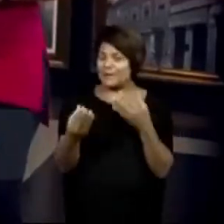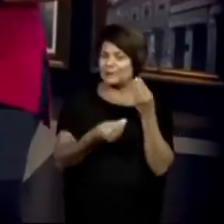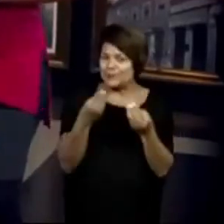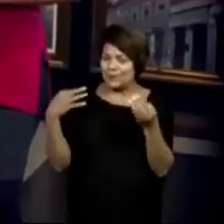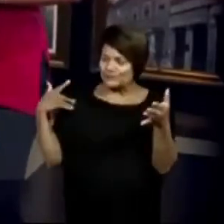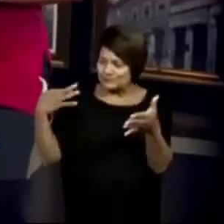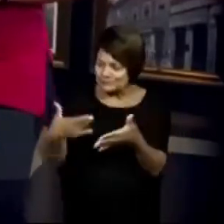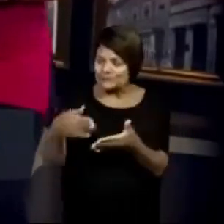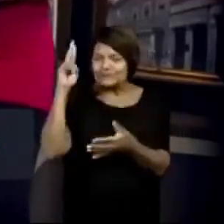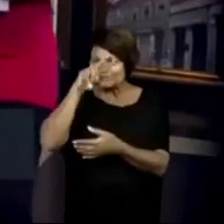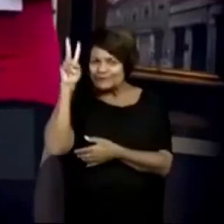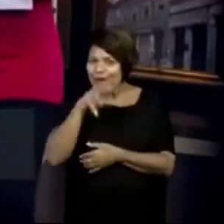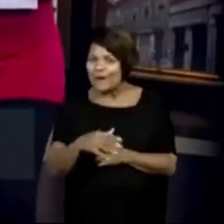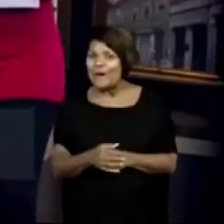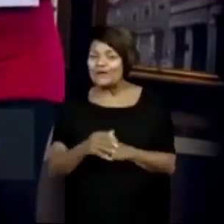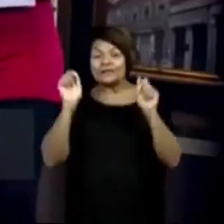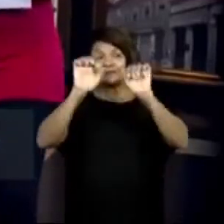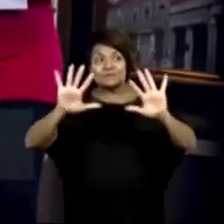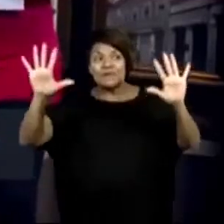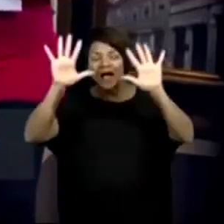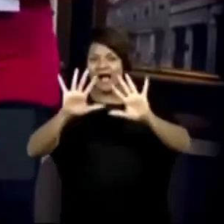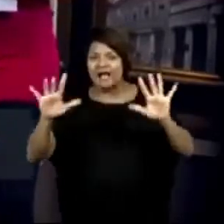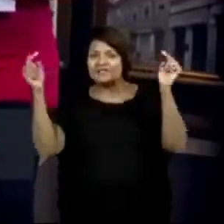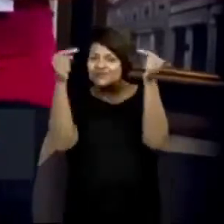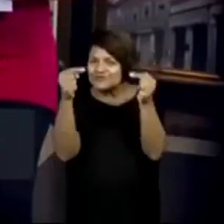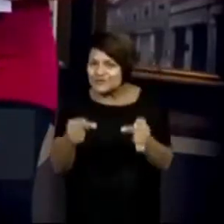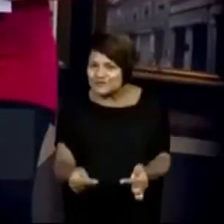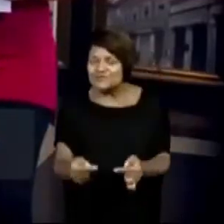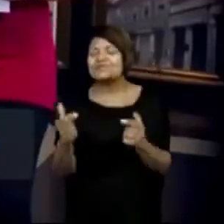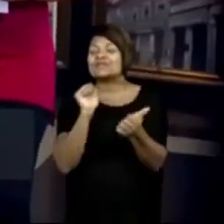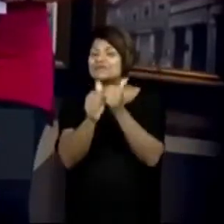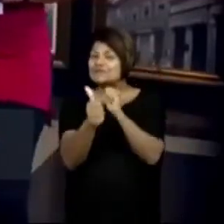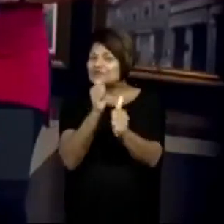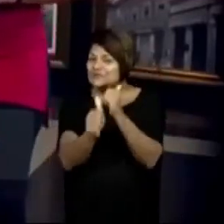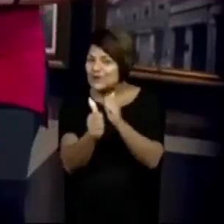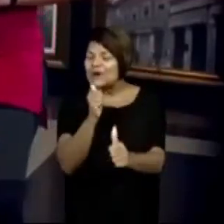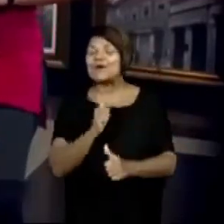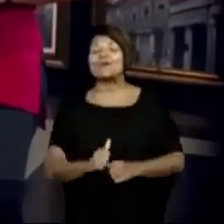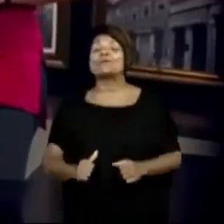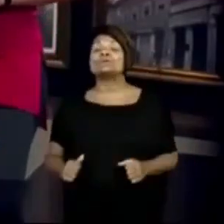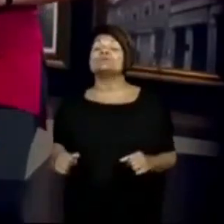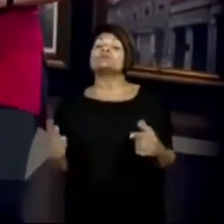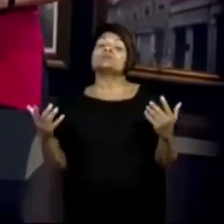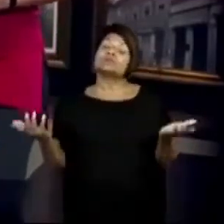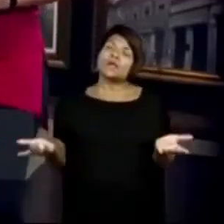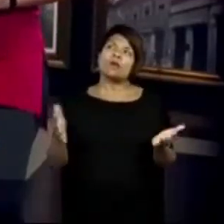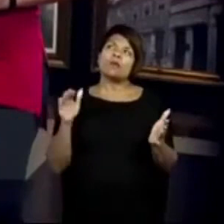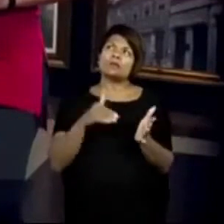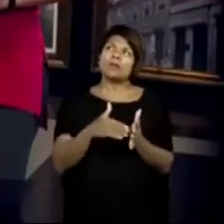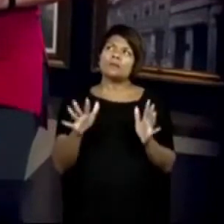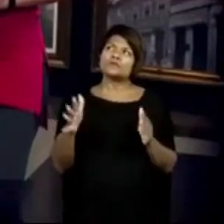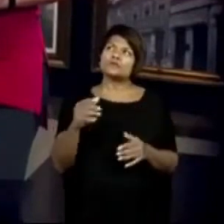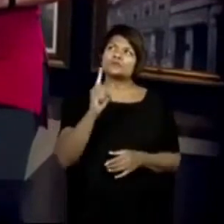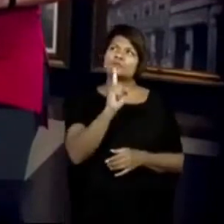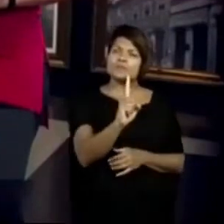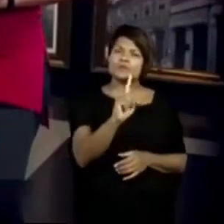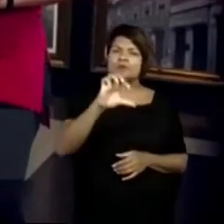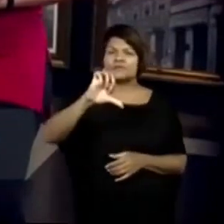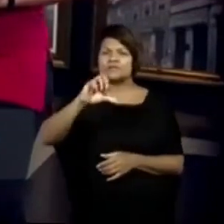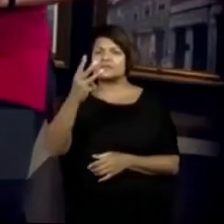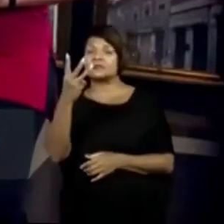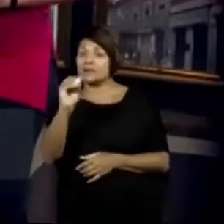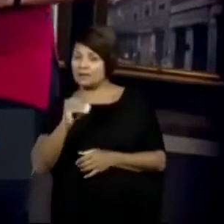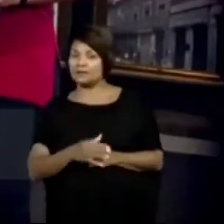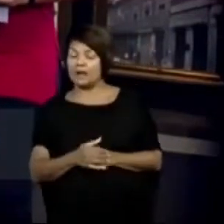conseguem ver imagens, né, relacionadas à história do futebol até mais ou menos 1930,